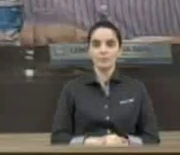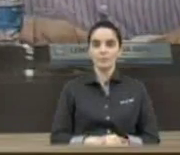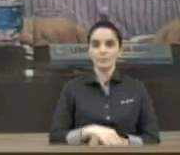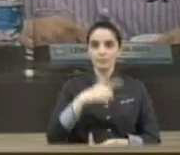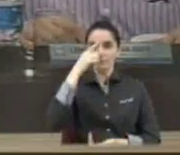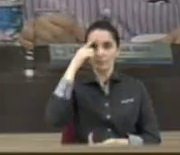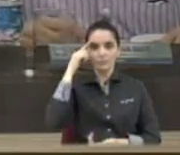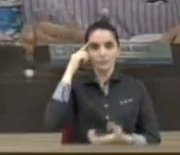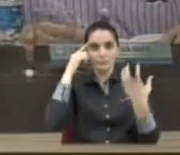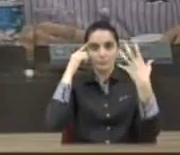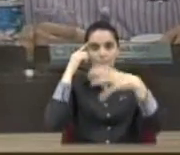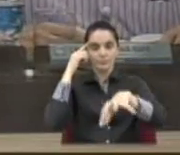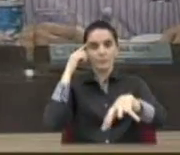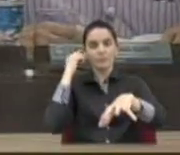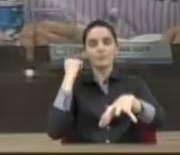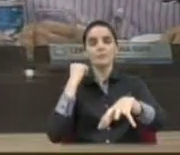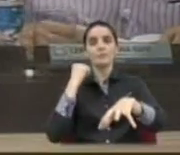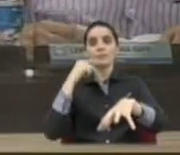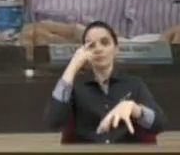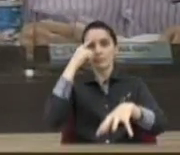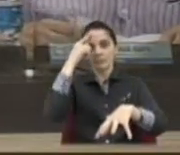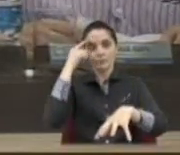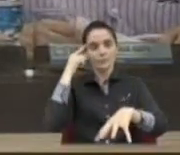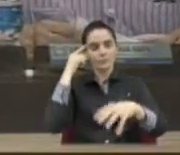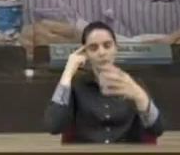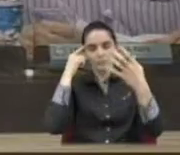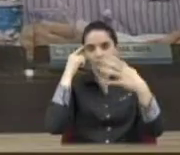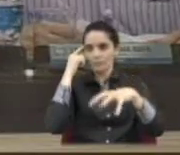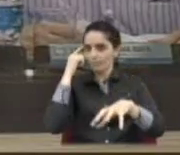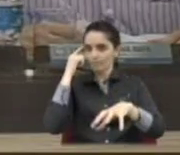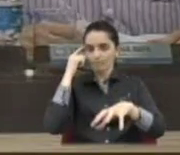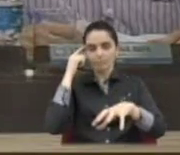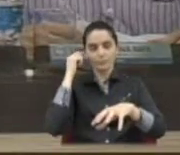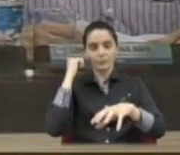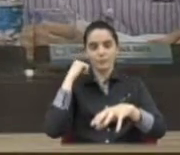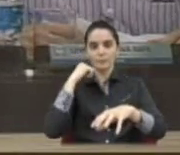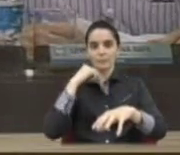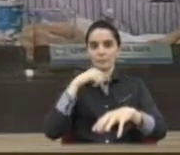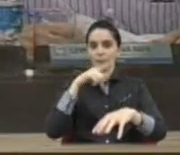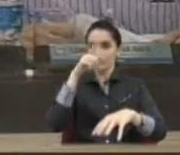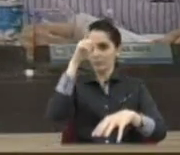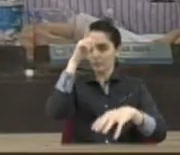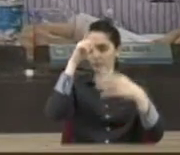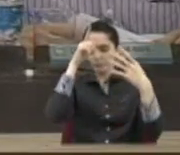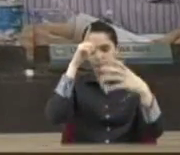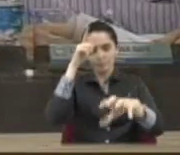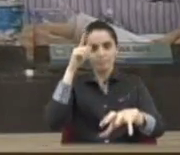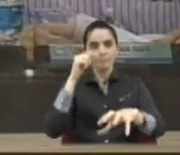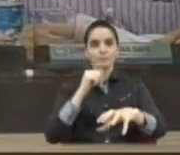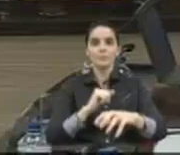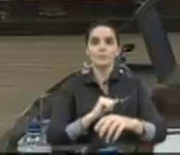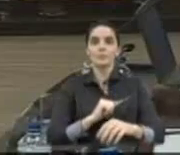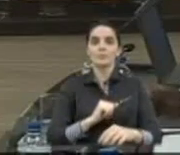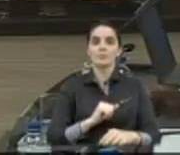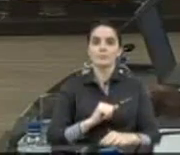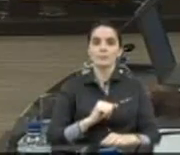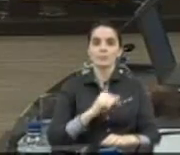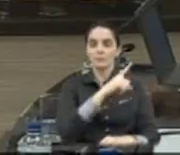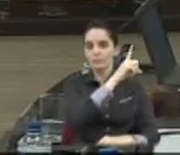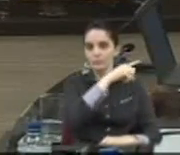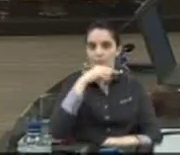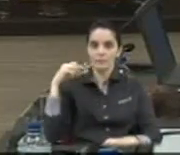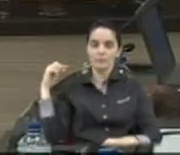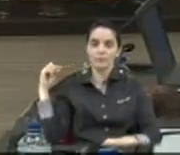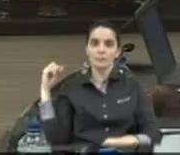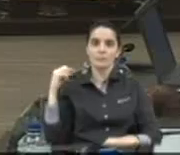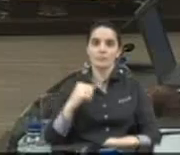Doutor Júlio. Dispenso. Wilson Nunes Cerqueira. Dispenso. Sidney Pascotto. Dispenso. Doutora Mayra